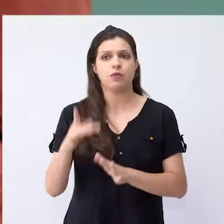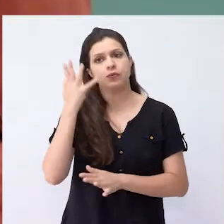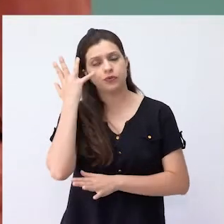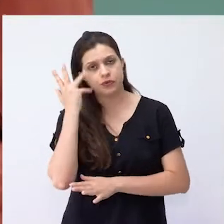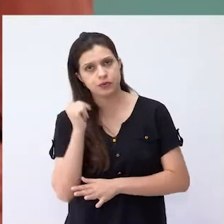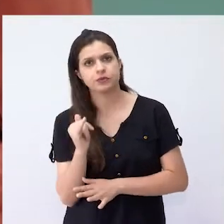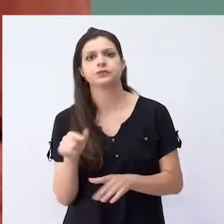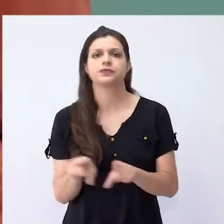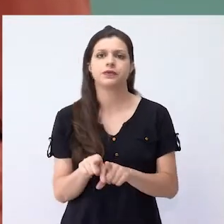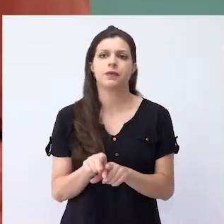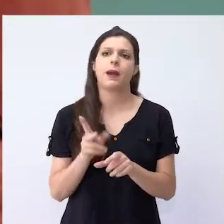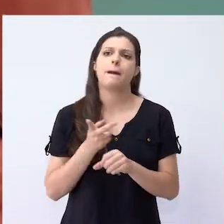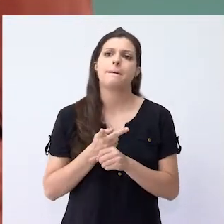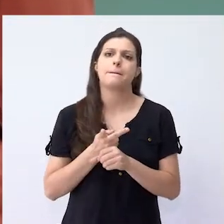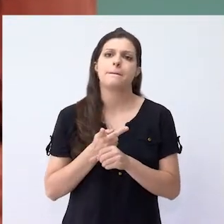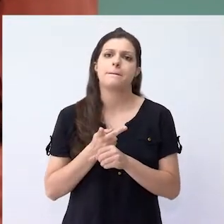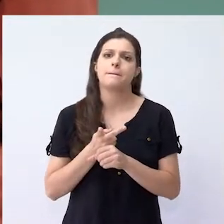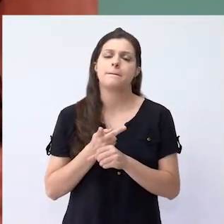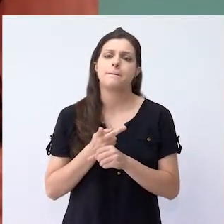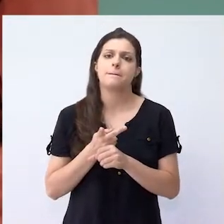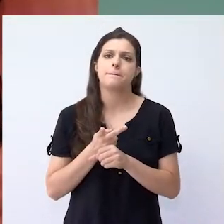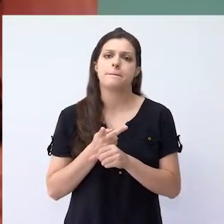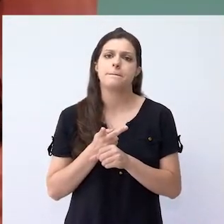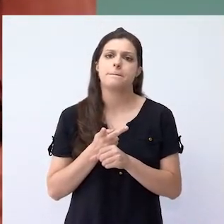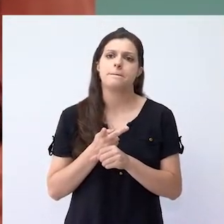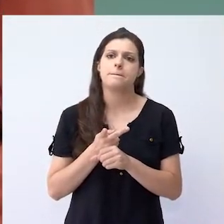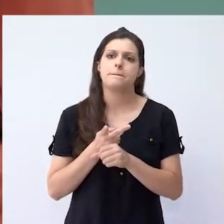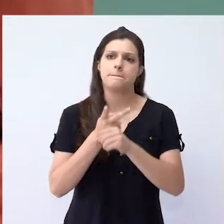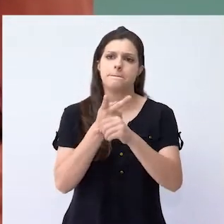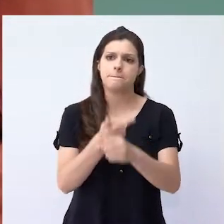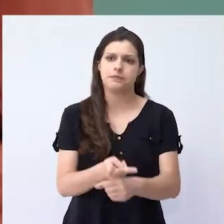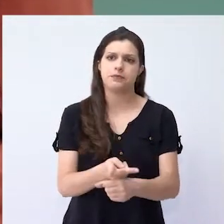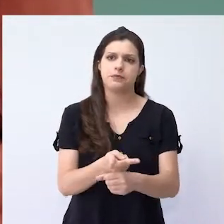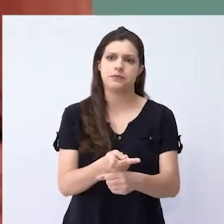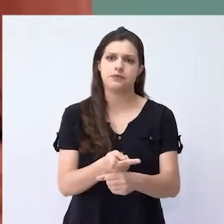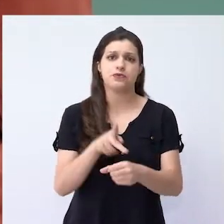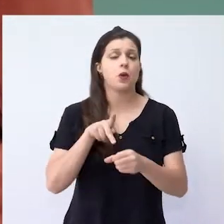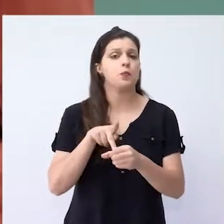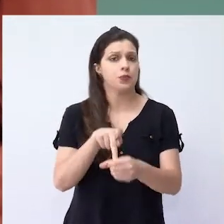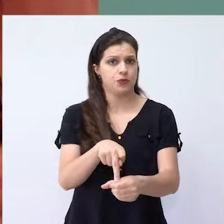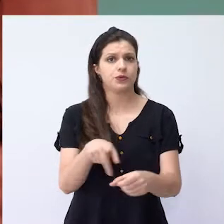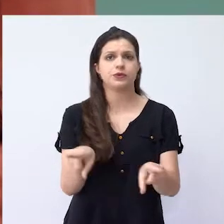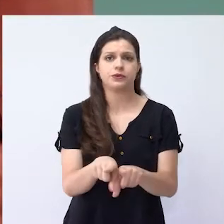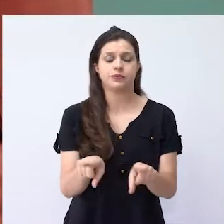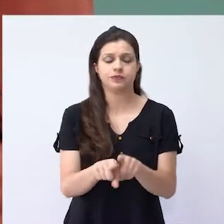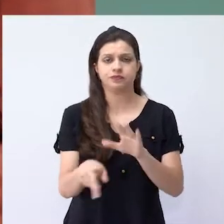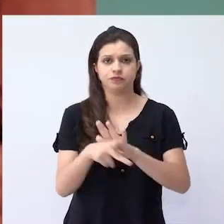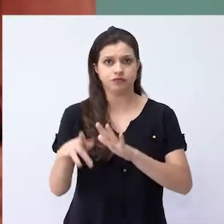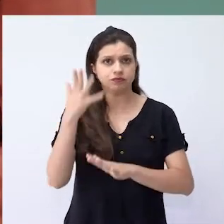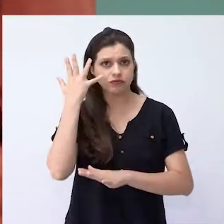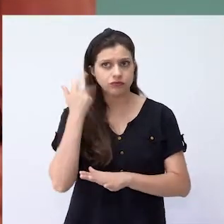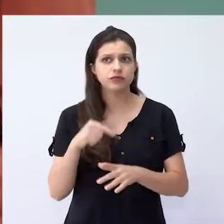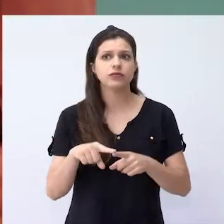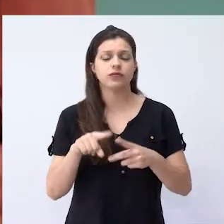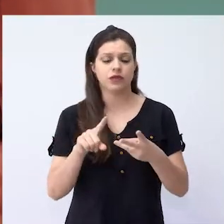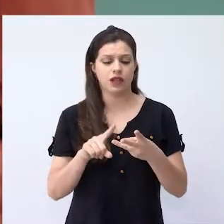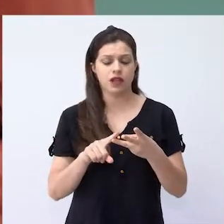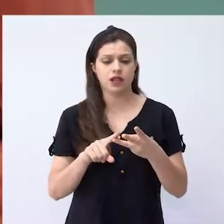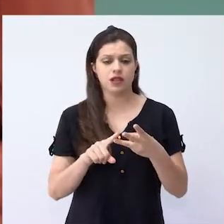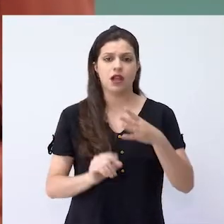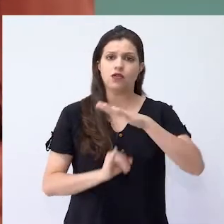Infância, o Promotor da Infância, os órgãos da assistência social, como o CRAS e o CREAS, que são centros de